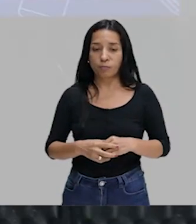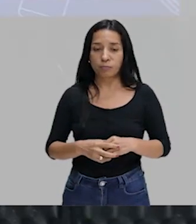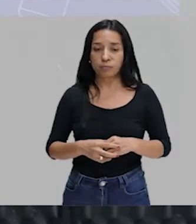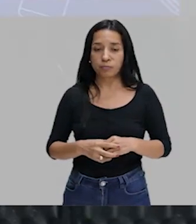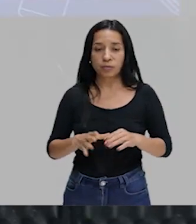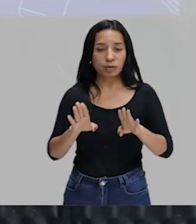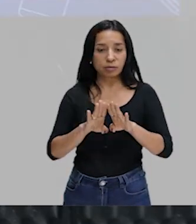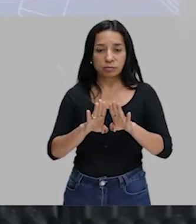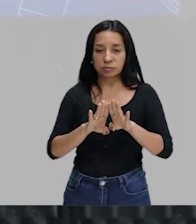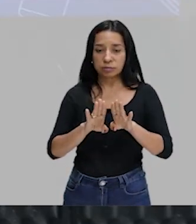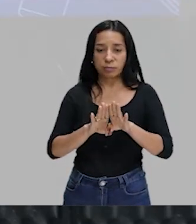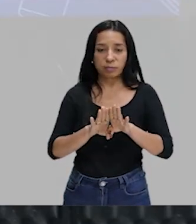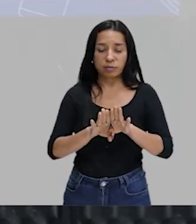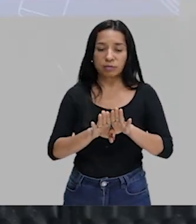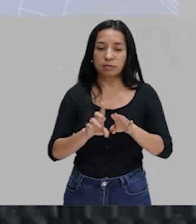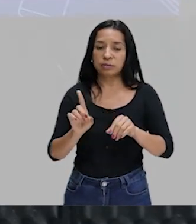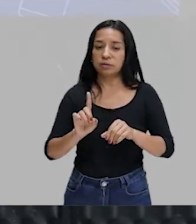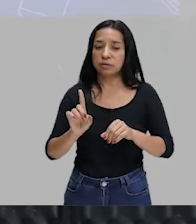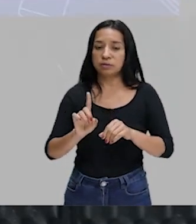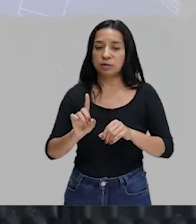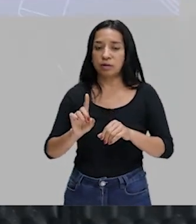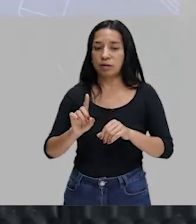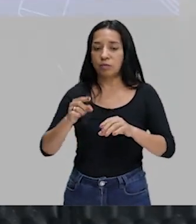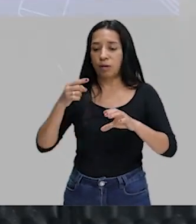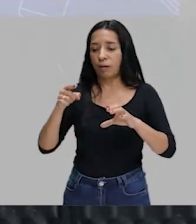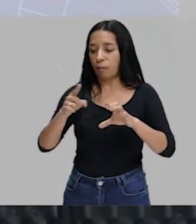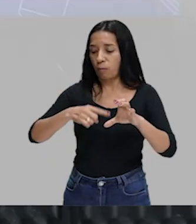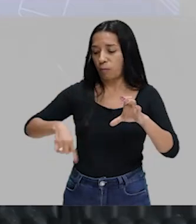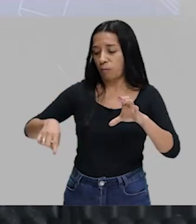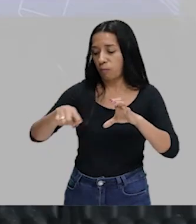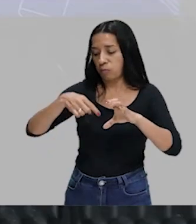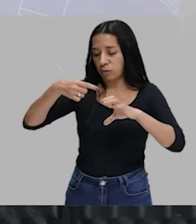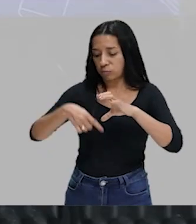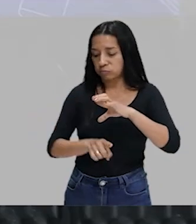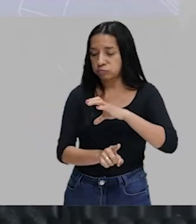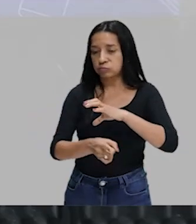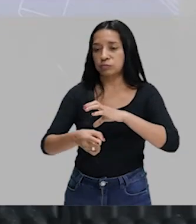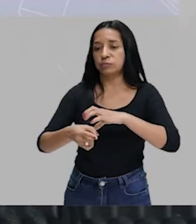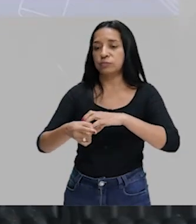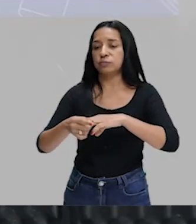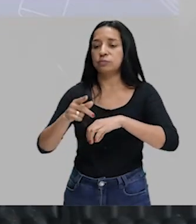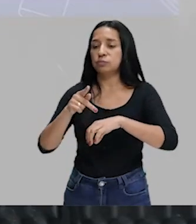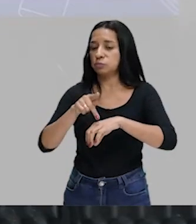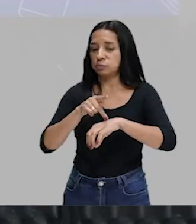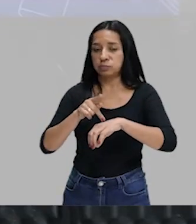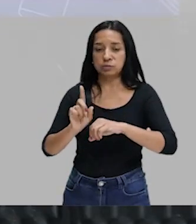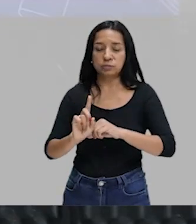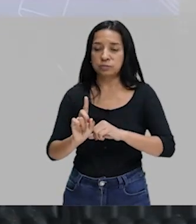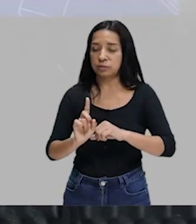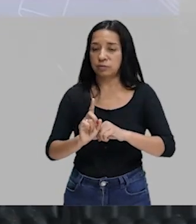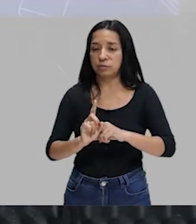Também não será nem uma anã marrom e nem um buraco negro por explicações que já foram dadas anteriormente, tá certo?